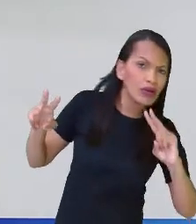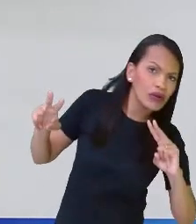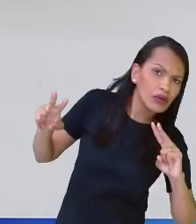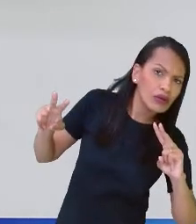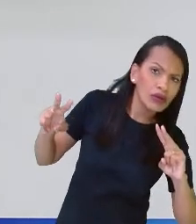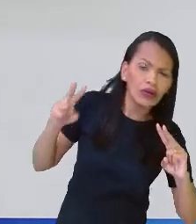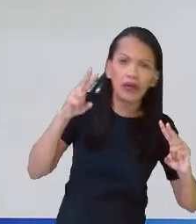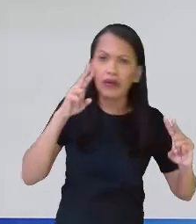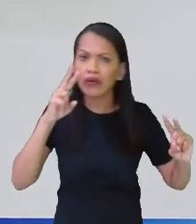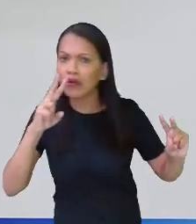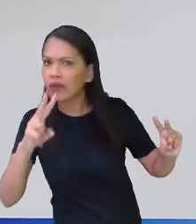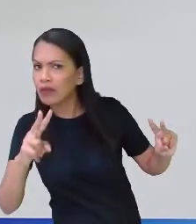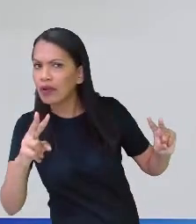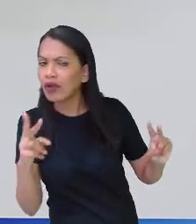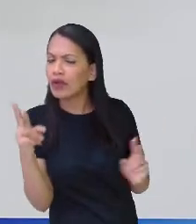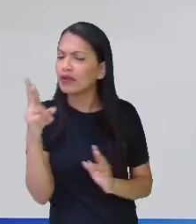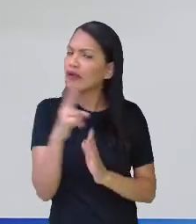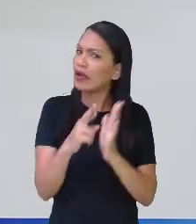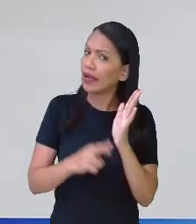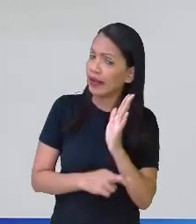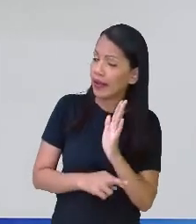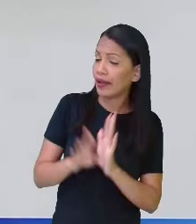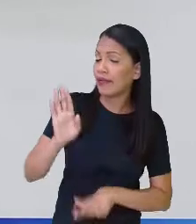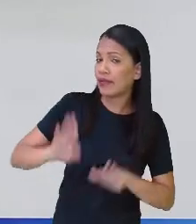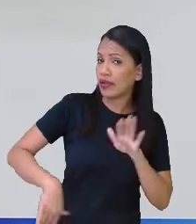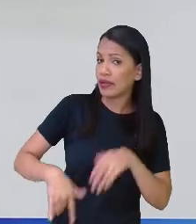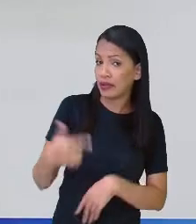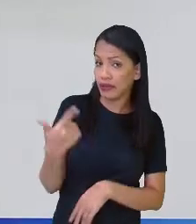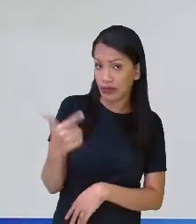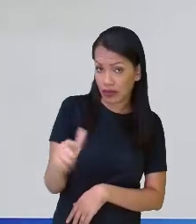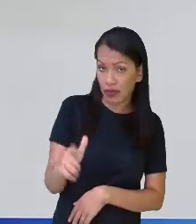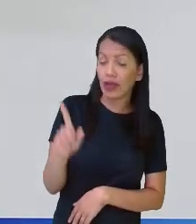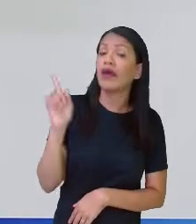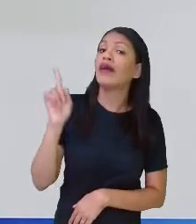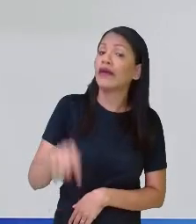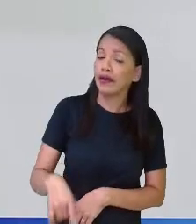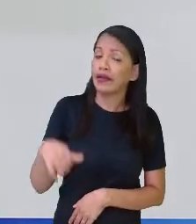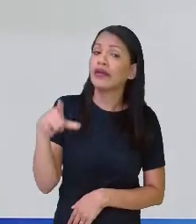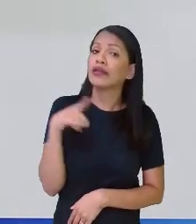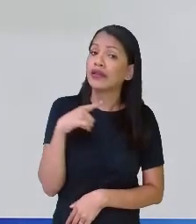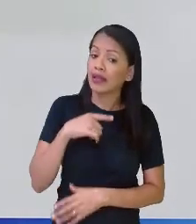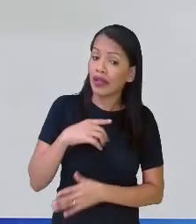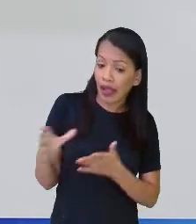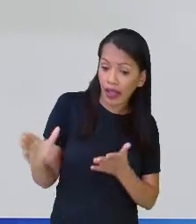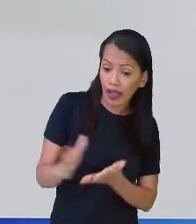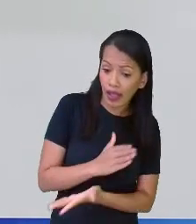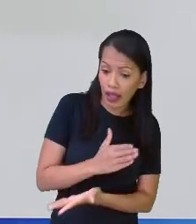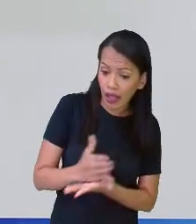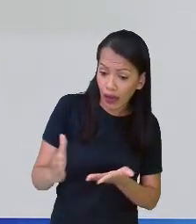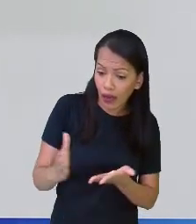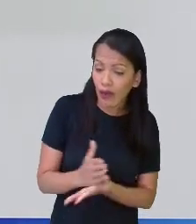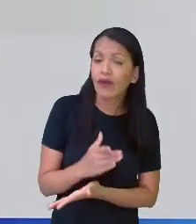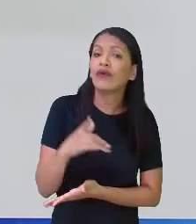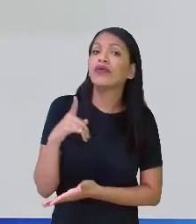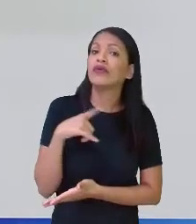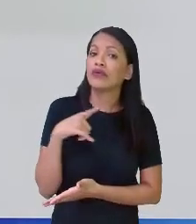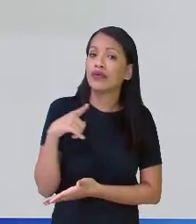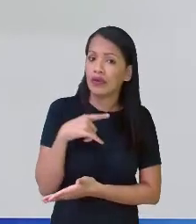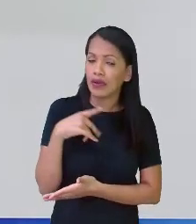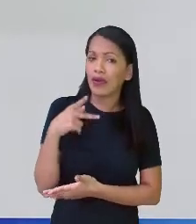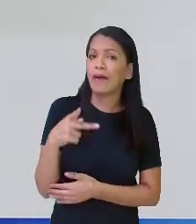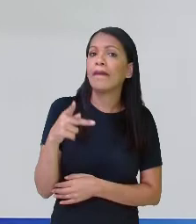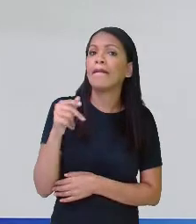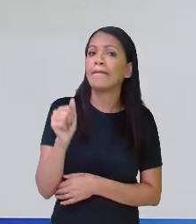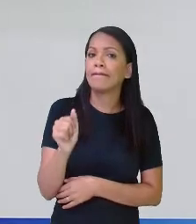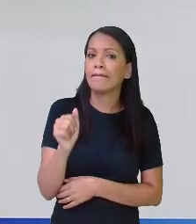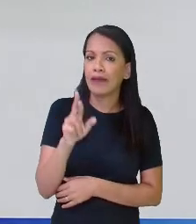porque não é uma regra, nem todo teatro tem. Mas é comum ter em alguns dos nossos teatros, inclusive tem no Teatro do Parque e